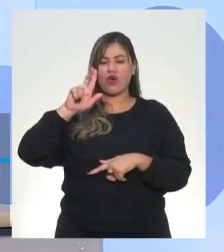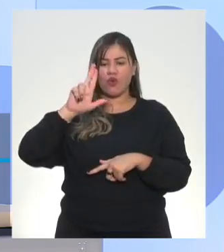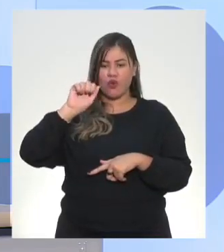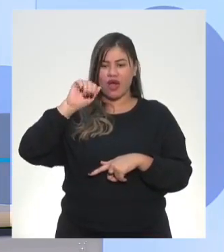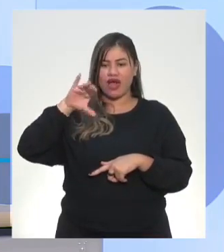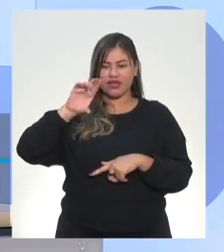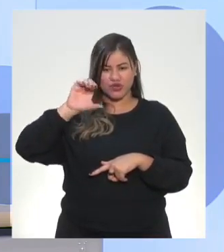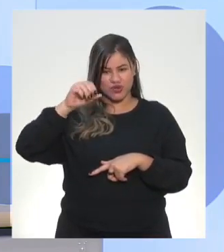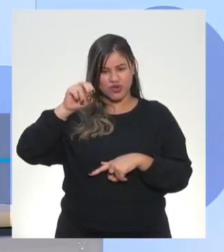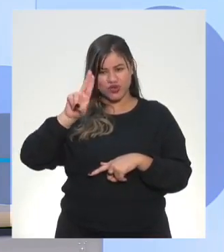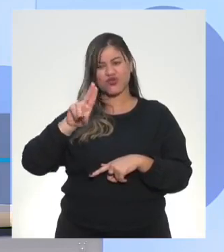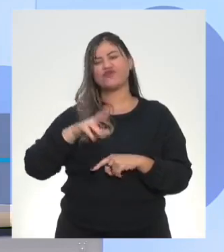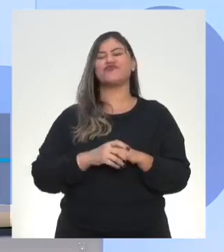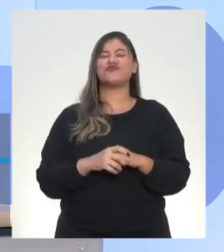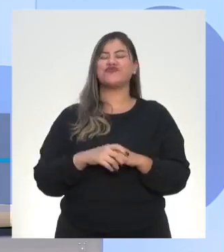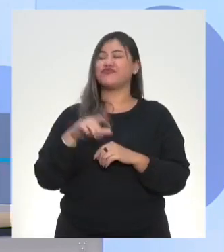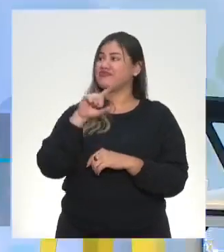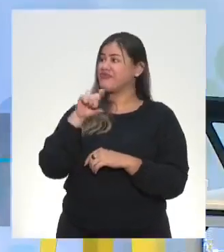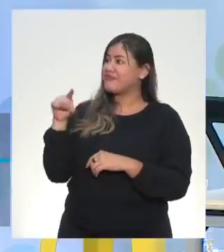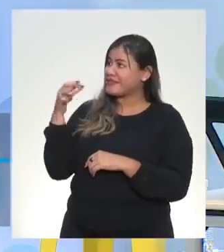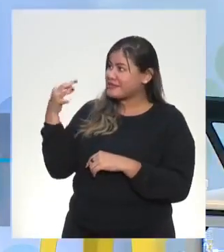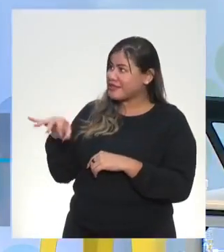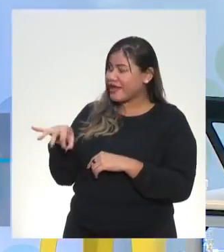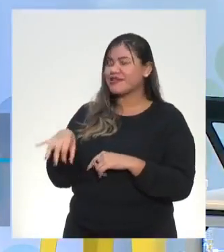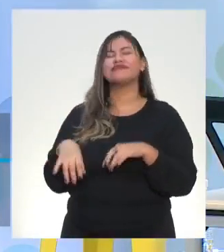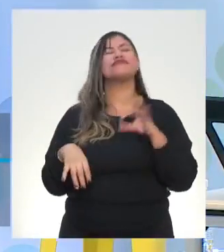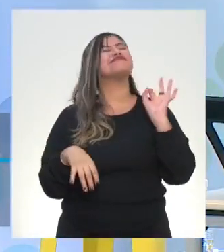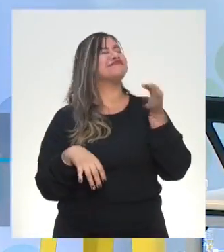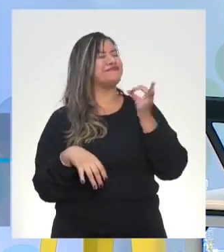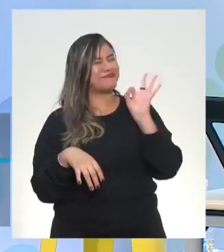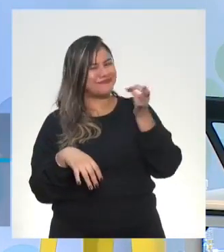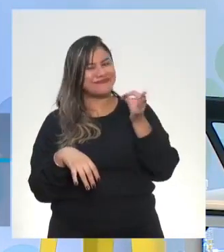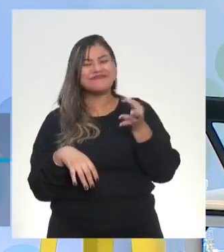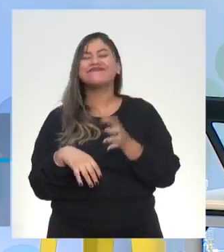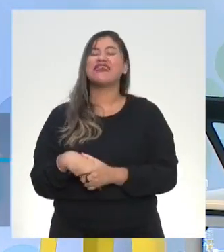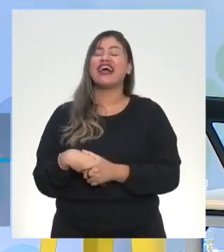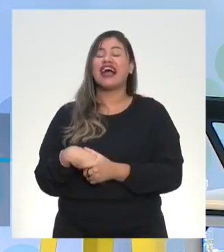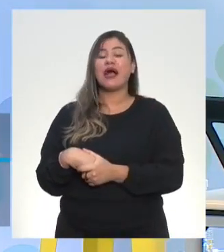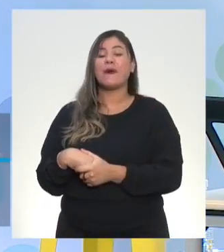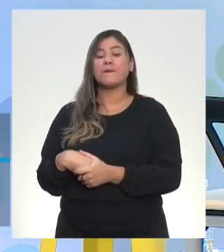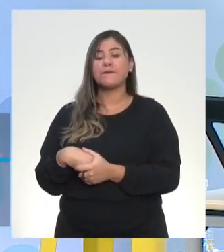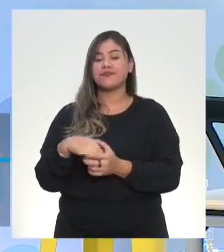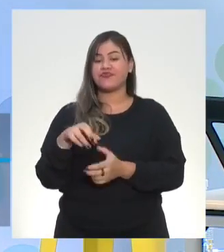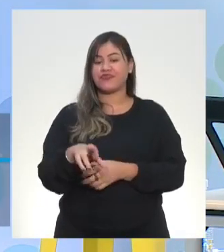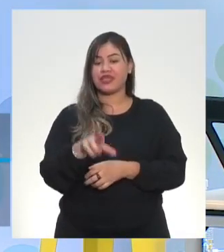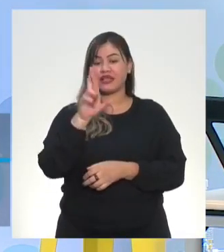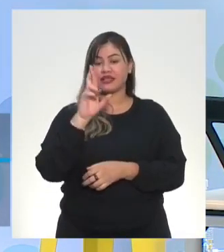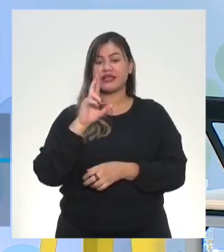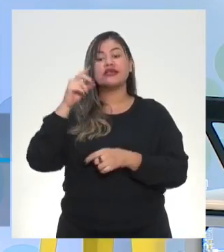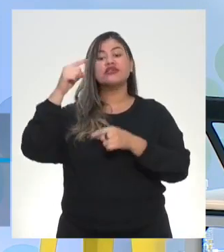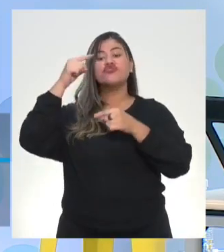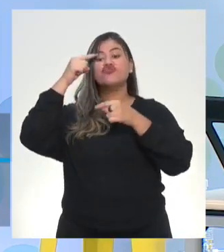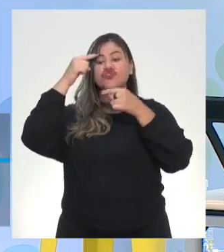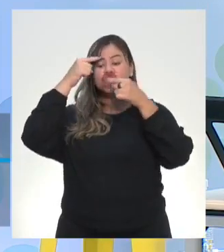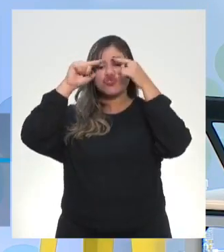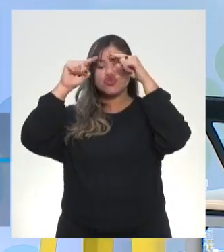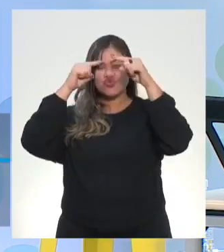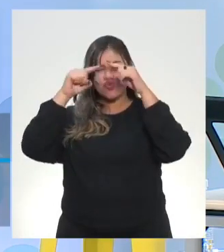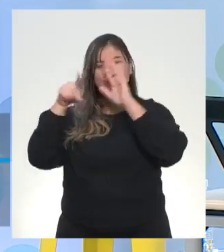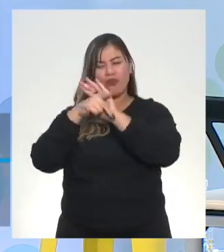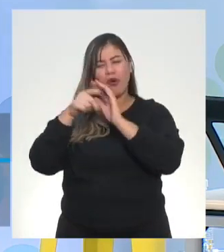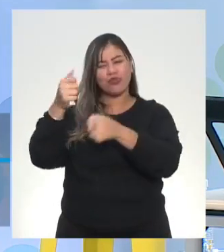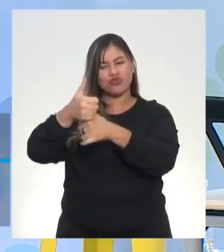voltamos à atividade. Olha, professora Inês, gostei de ver, a participação muito boa. Colocaram lá que é 96, raiz de 3 centímetros quadrados. Teve gente até que